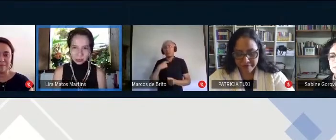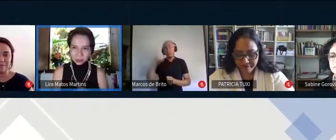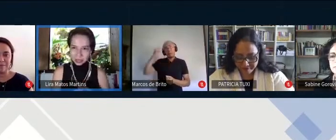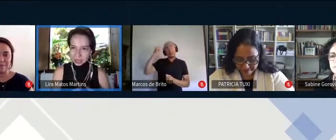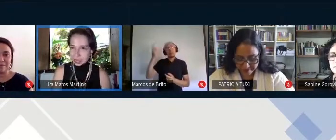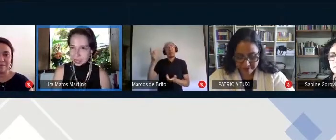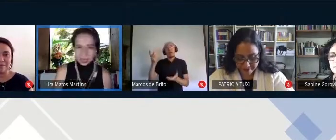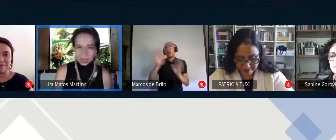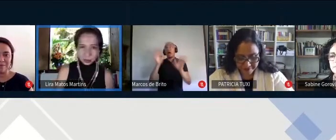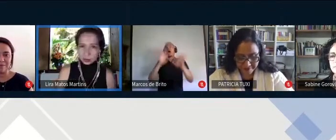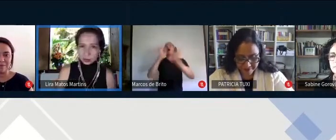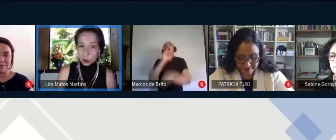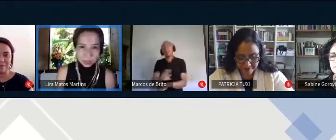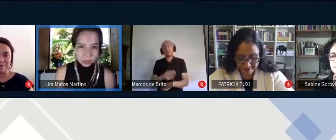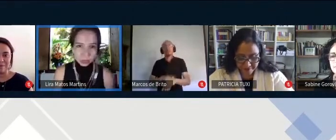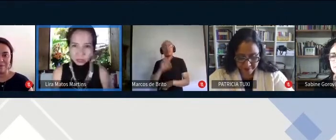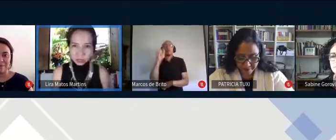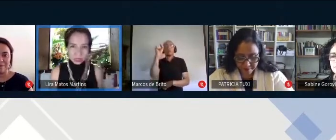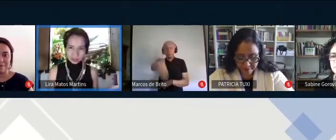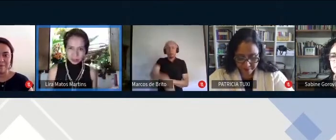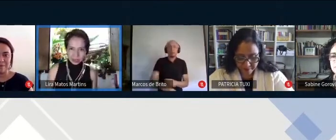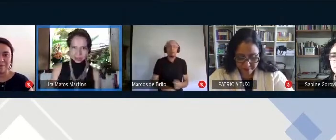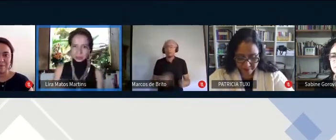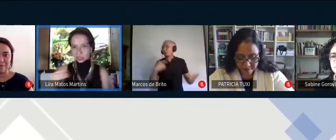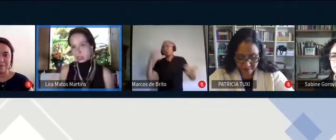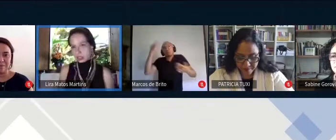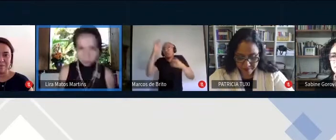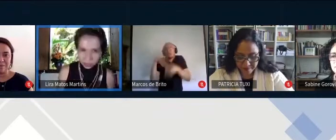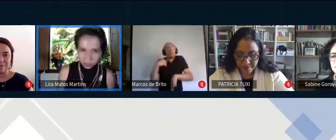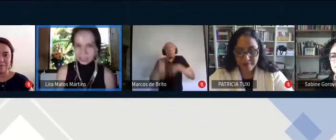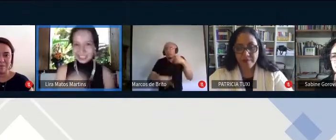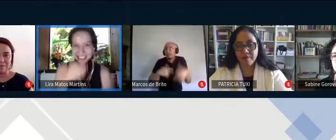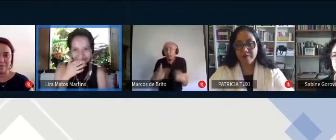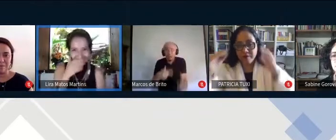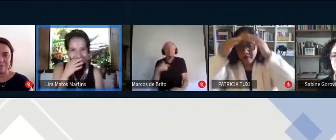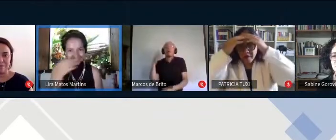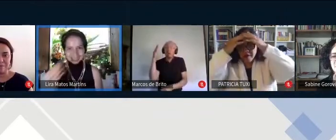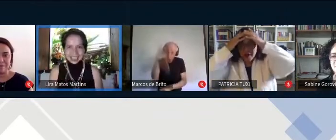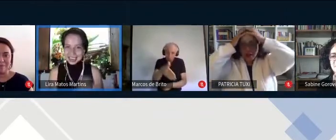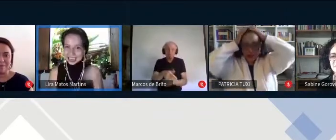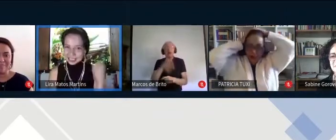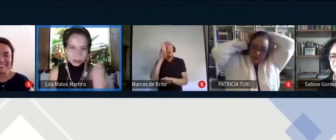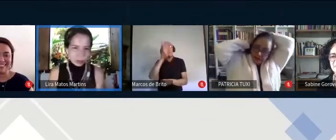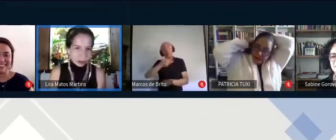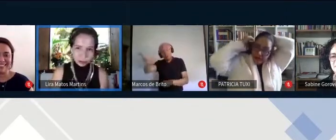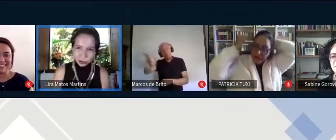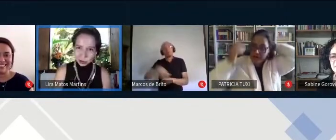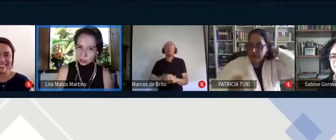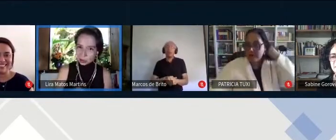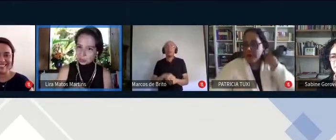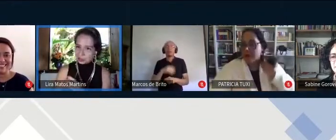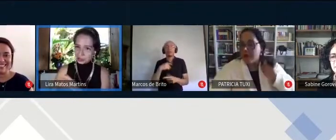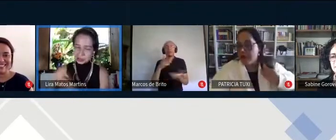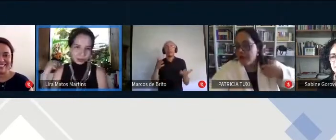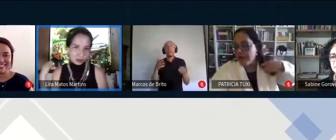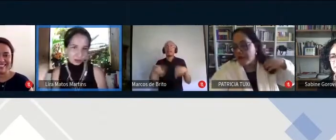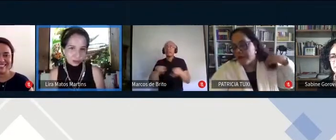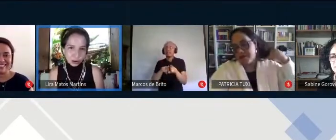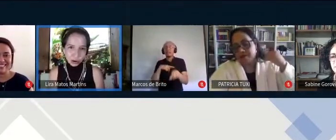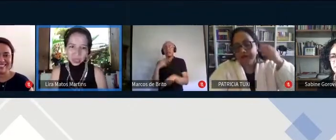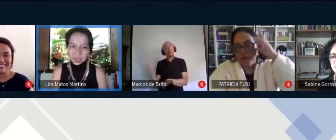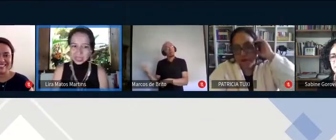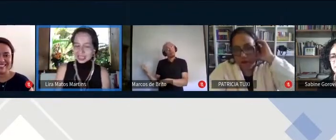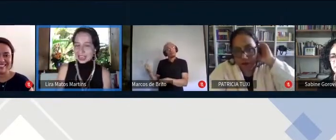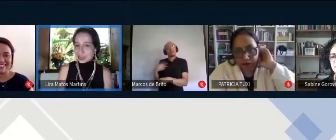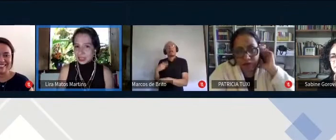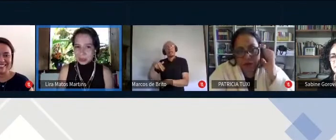em responder, ele falou, vou, mas não sei se eu vou estar trabalhando, ou seja, ele falou que ia, e a Nara também falou, vou, e o Rodrigo também falou,